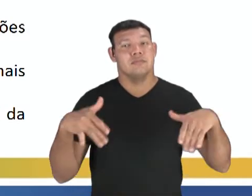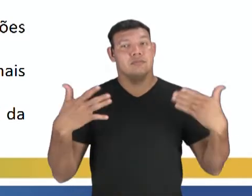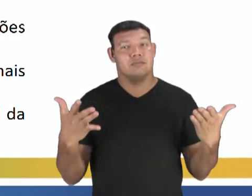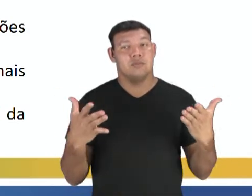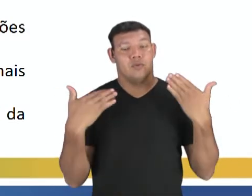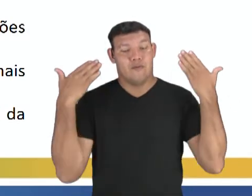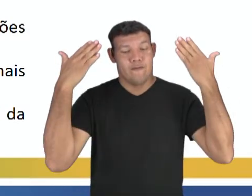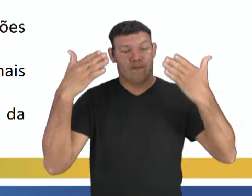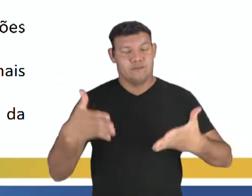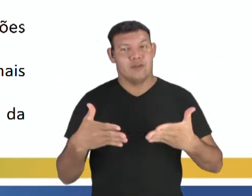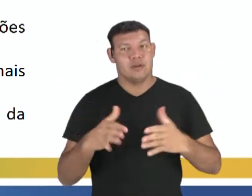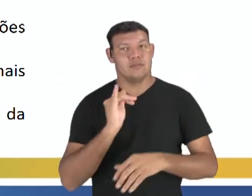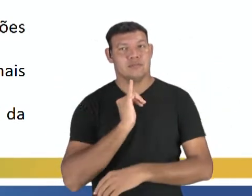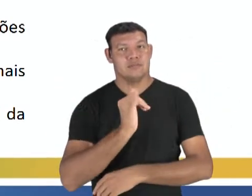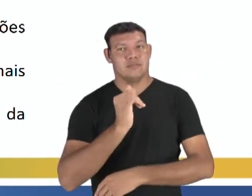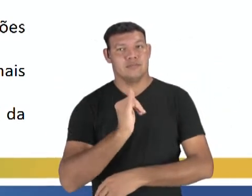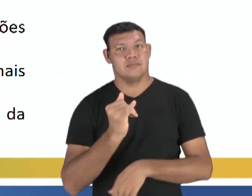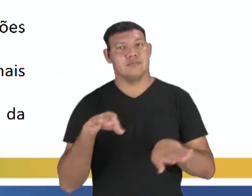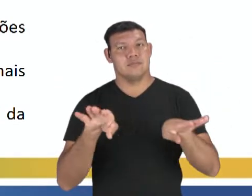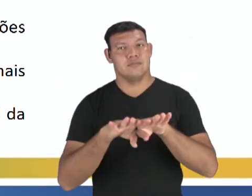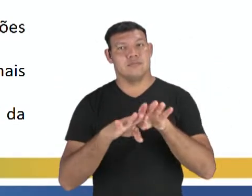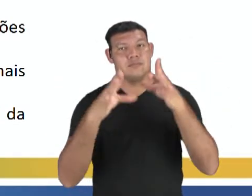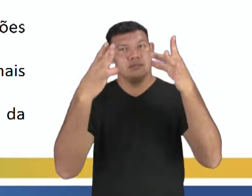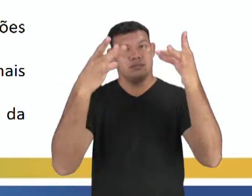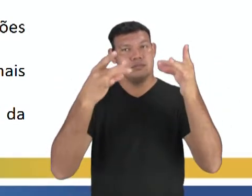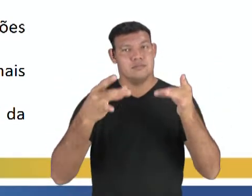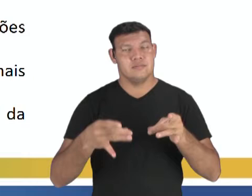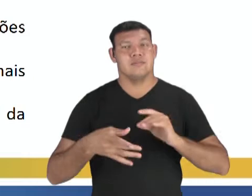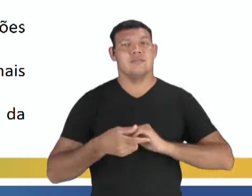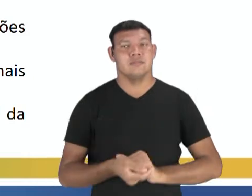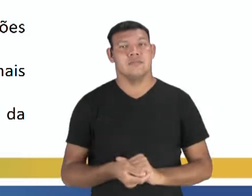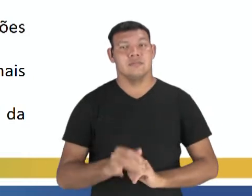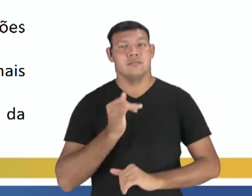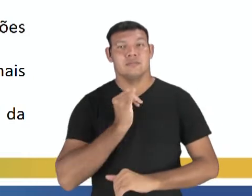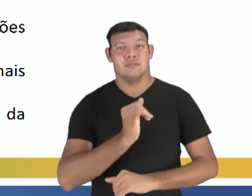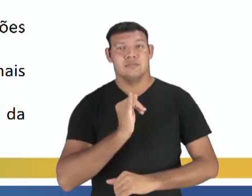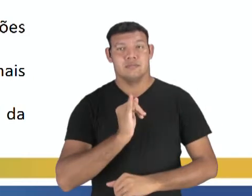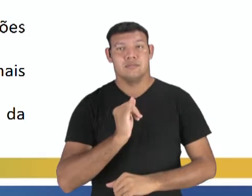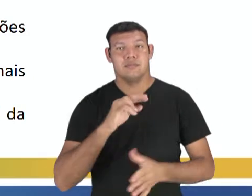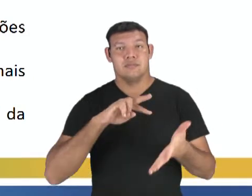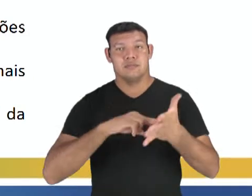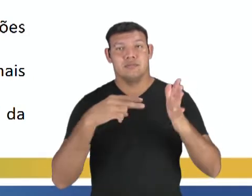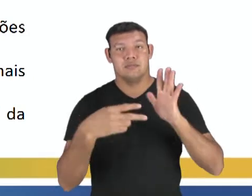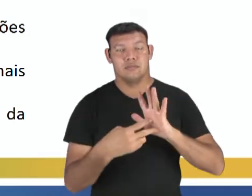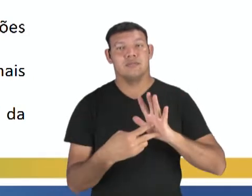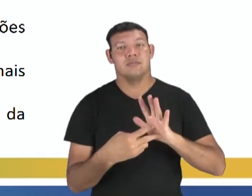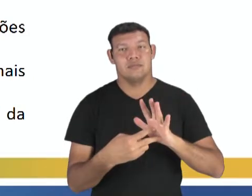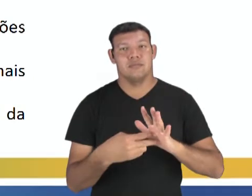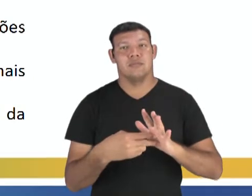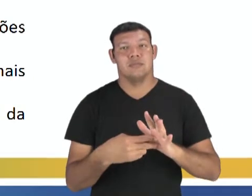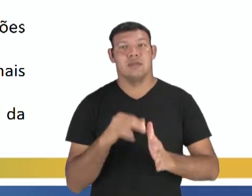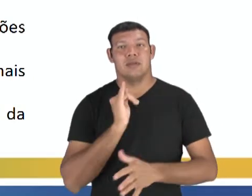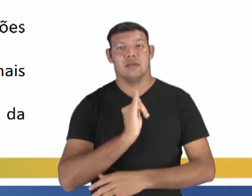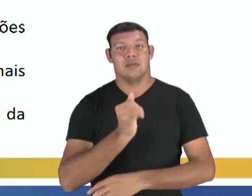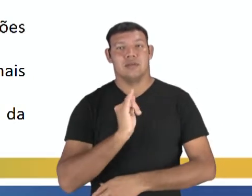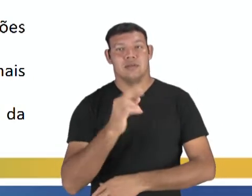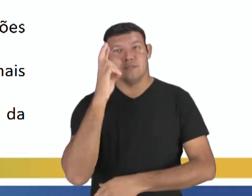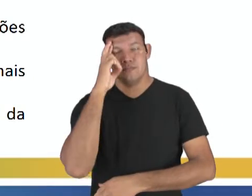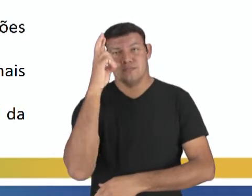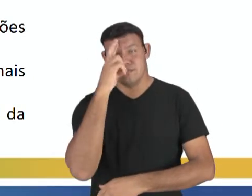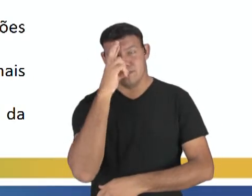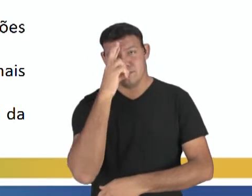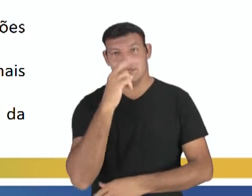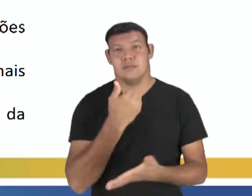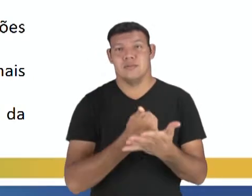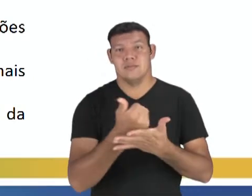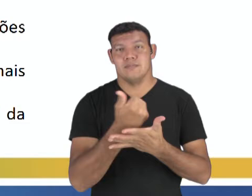Entretanto, nós focaremos na narração e descrição. A narração significa contar uma história, acontecimentos e ações